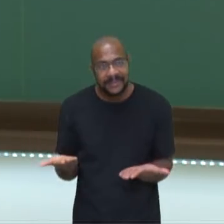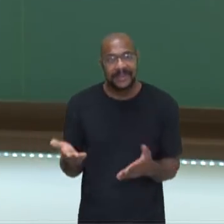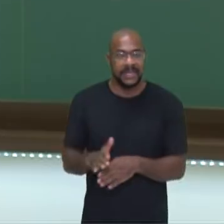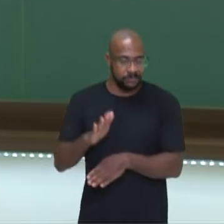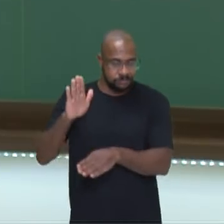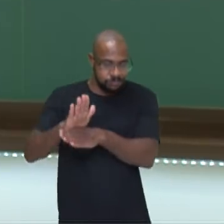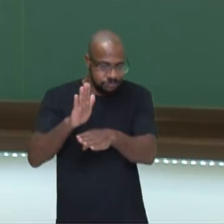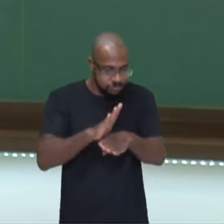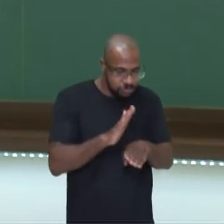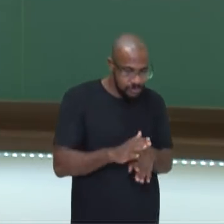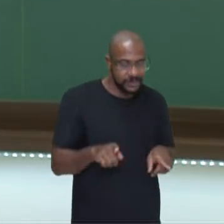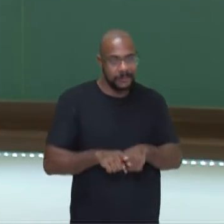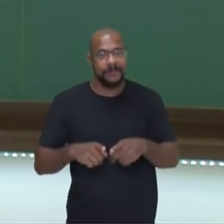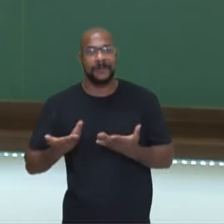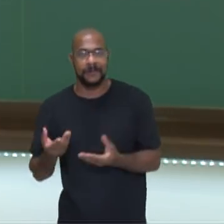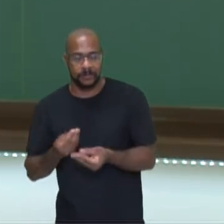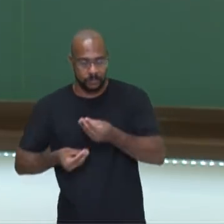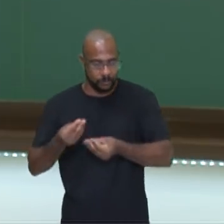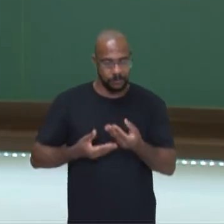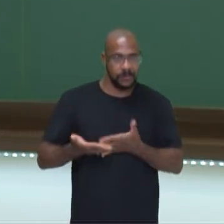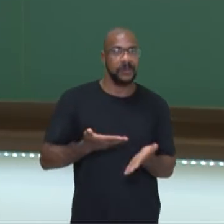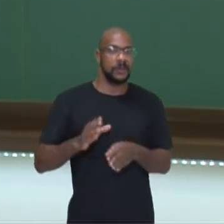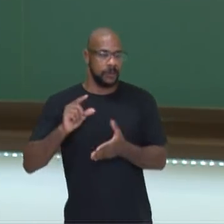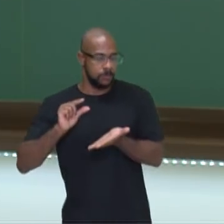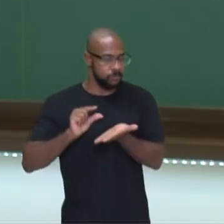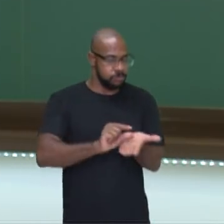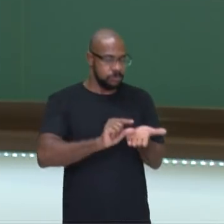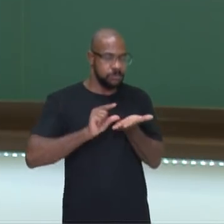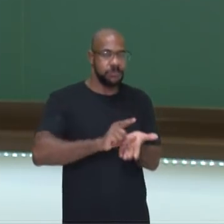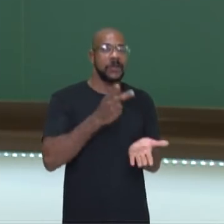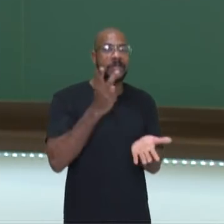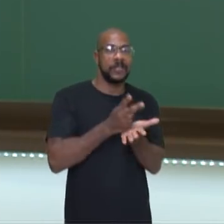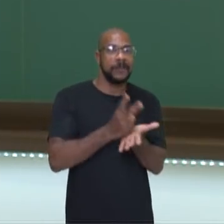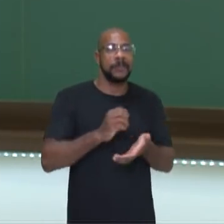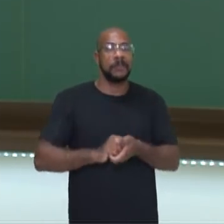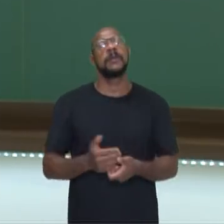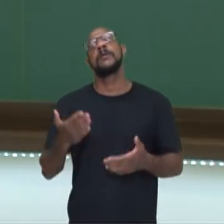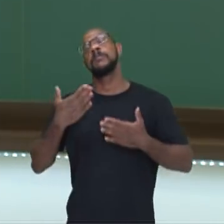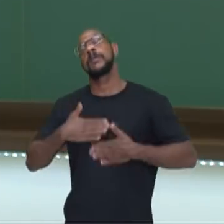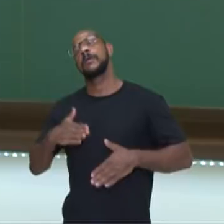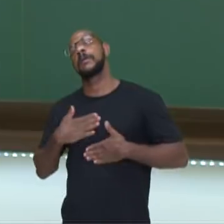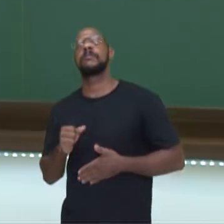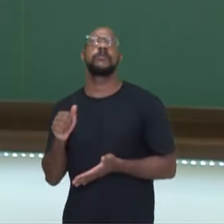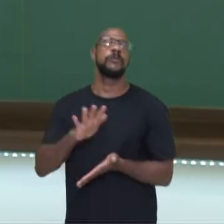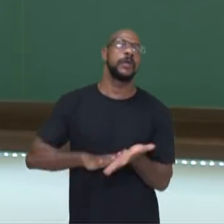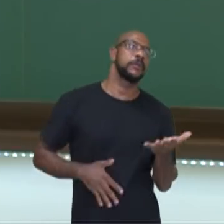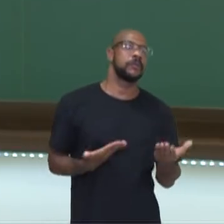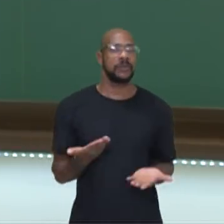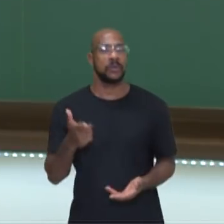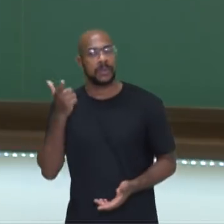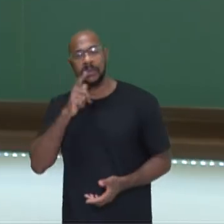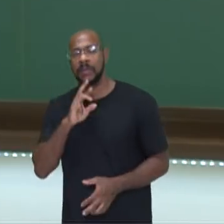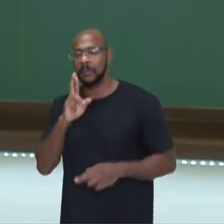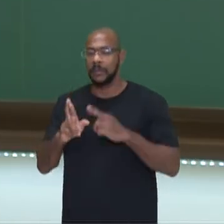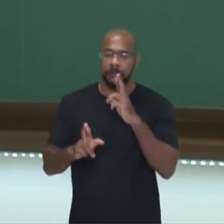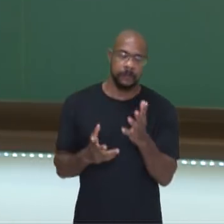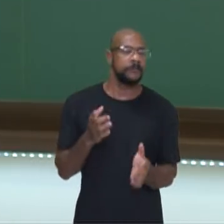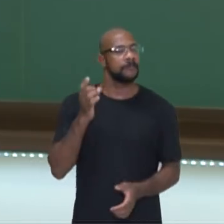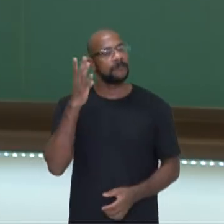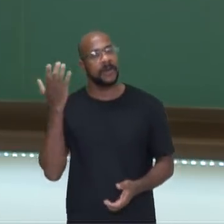não interferindo nos estados e enviando verbas. Tranquilo esse exercício para você? Conseguiu responder muito